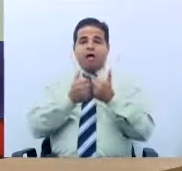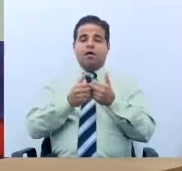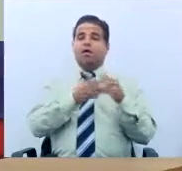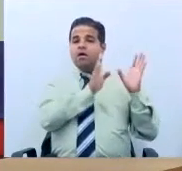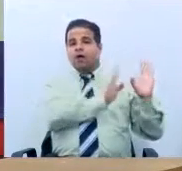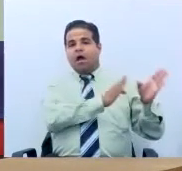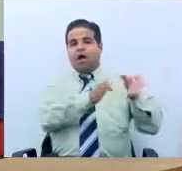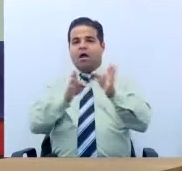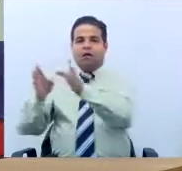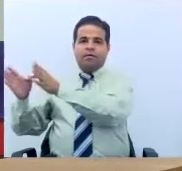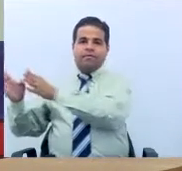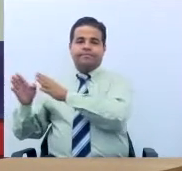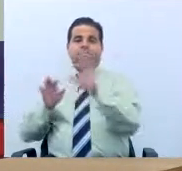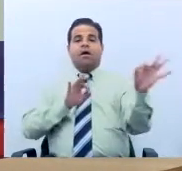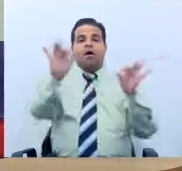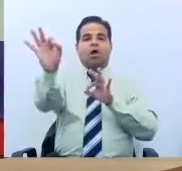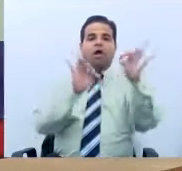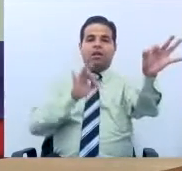avalizar